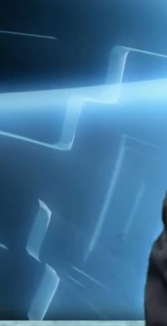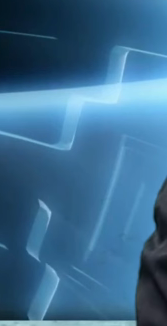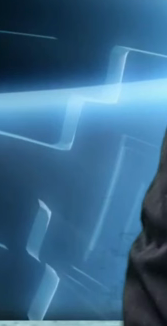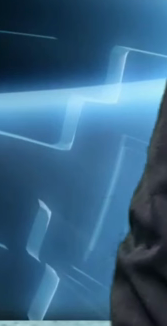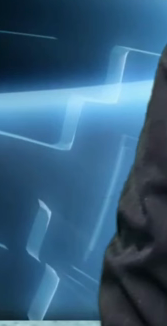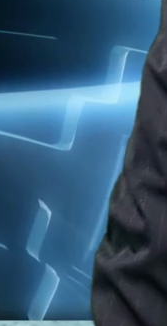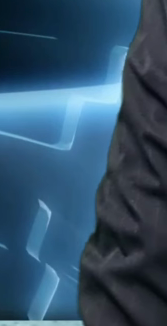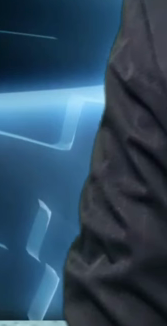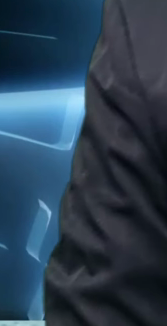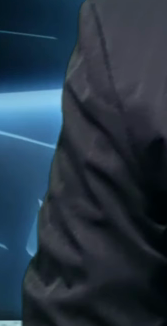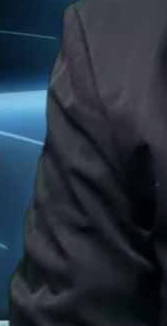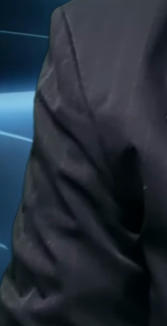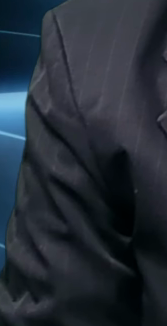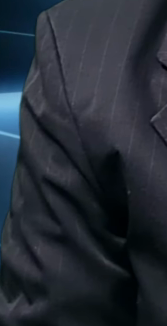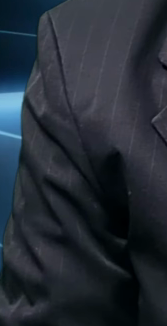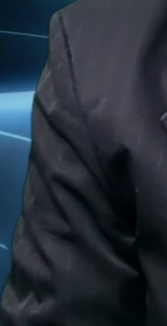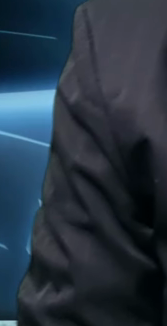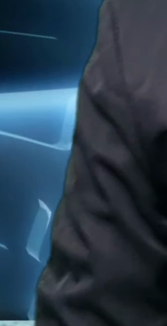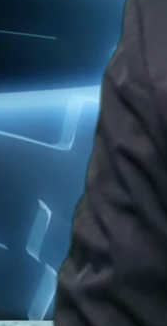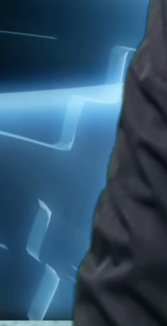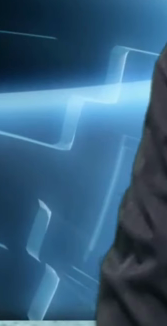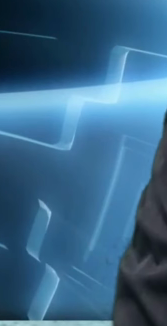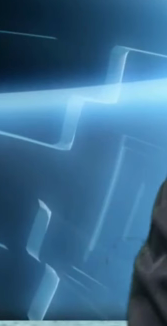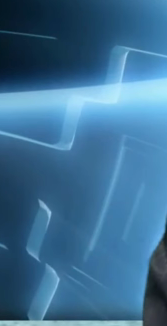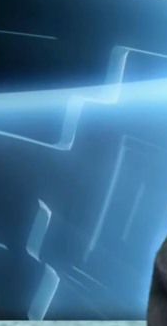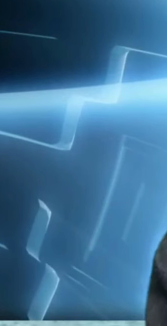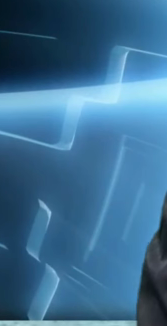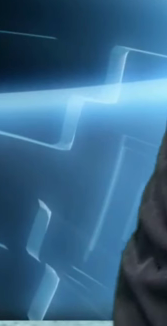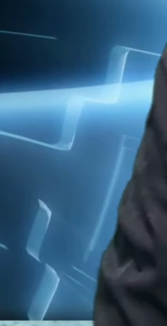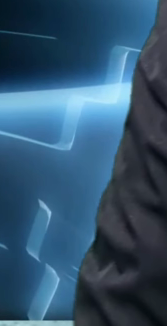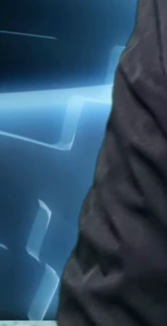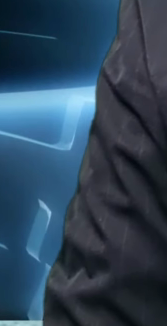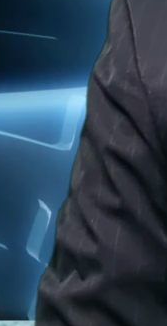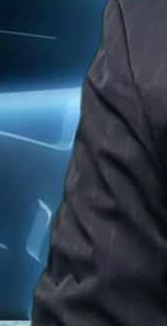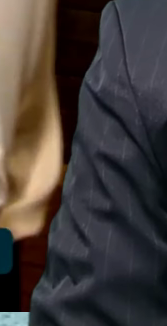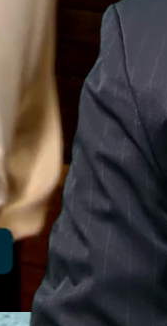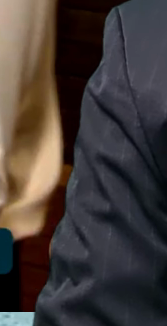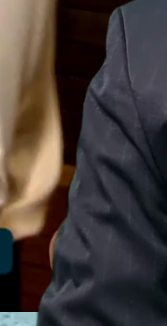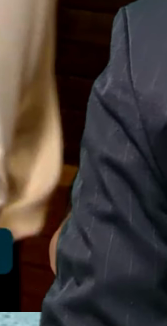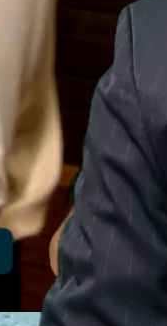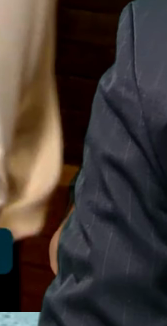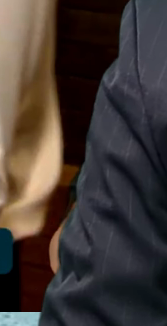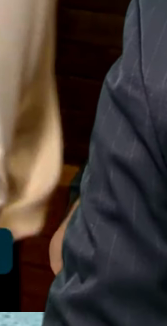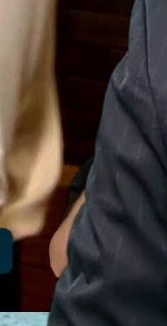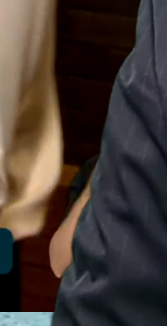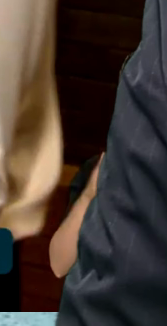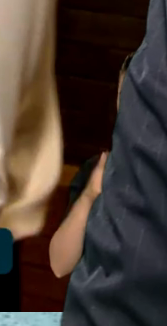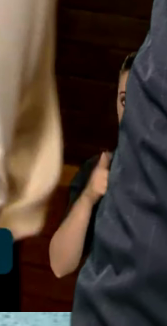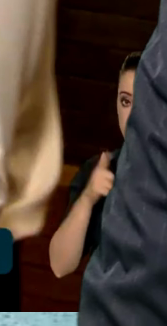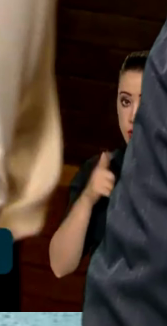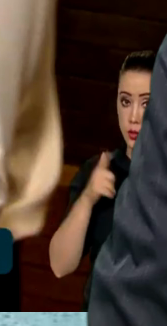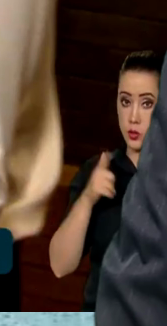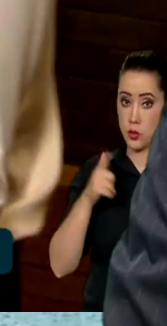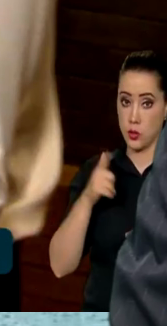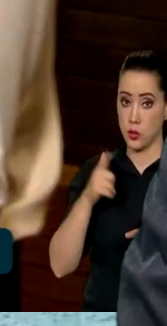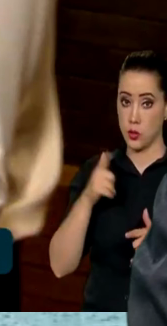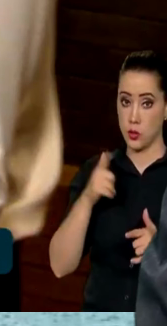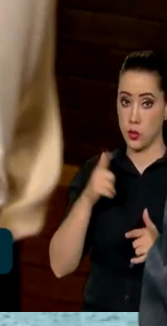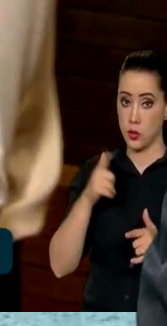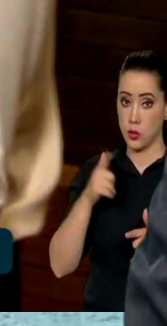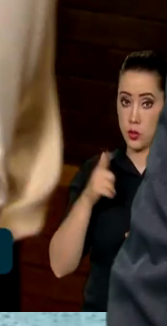E começamos essa edição falando do Brasil, que ganha mais de 3 milhões de microempreendedores individuais. Tudo isso entre o período